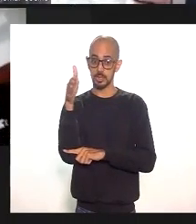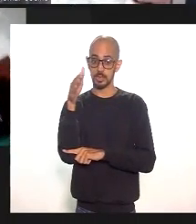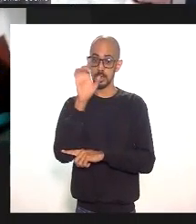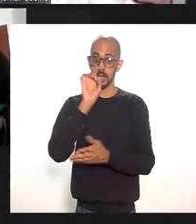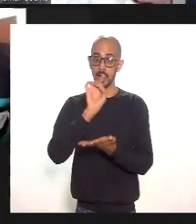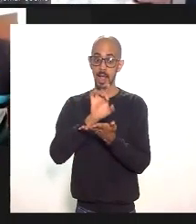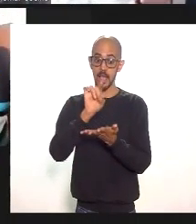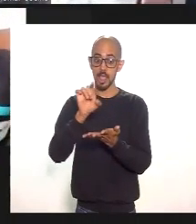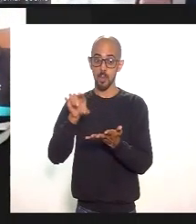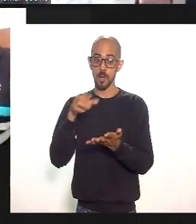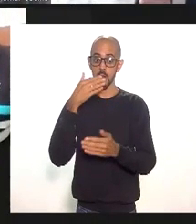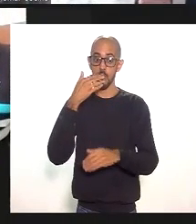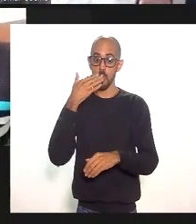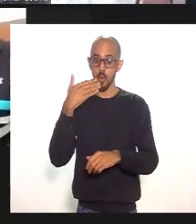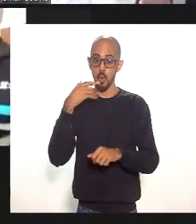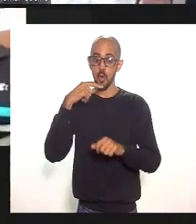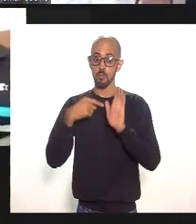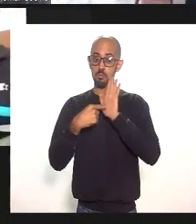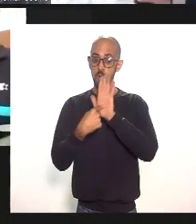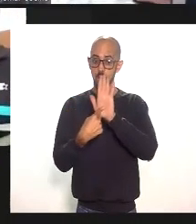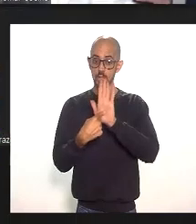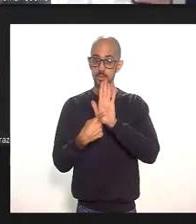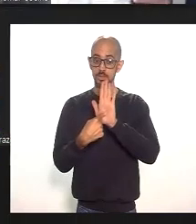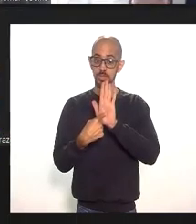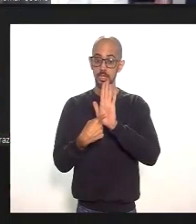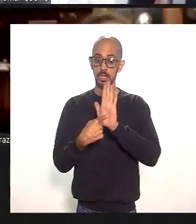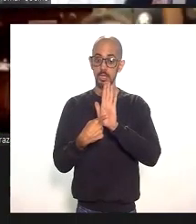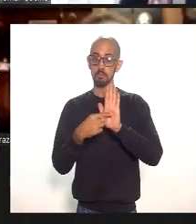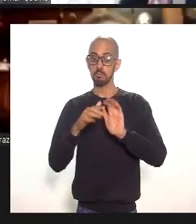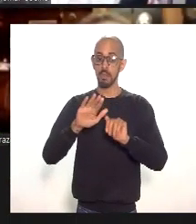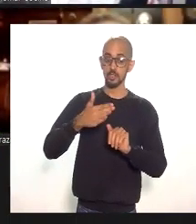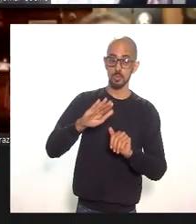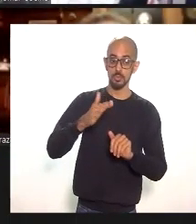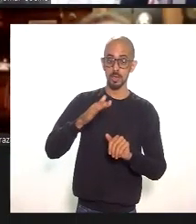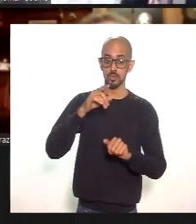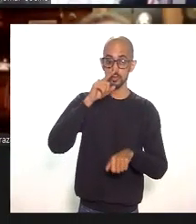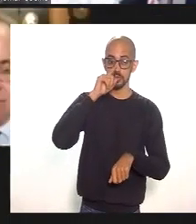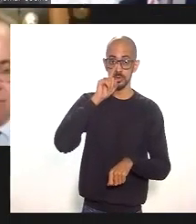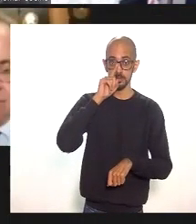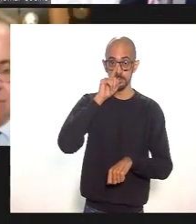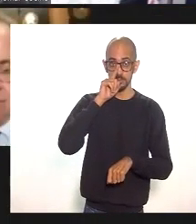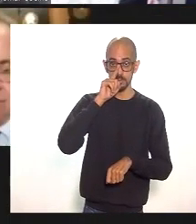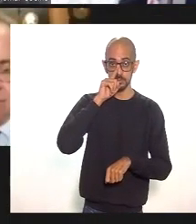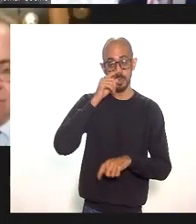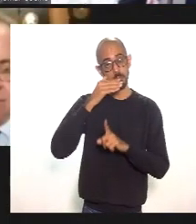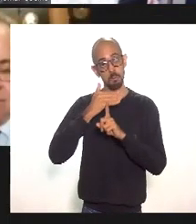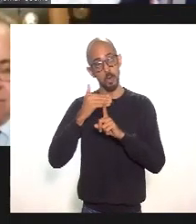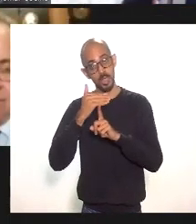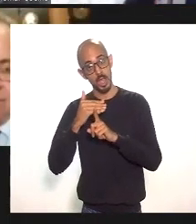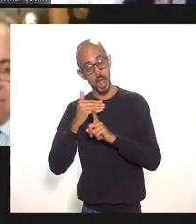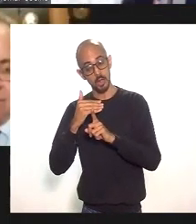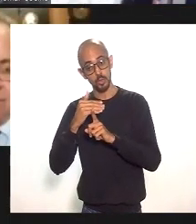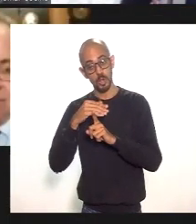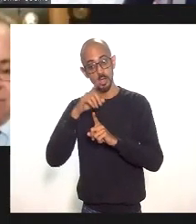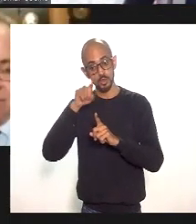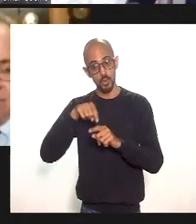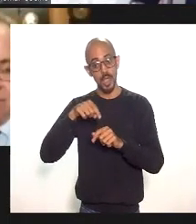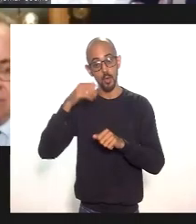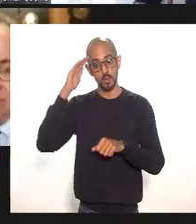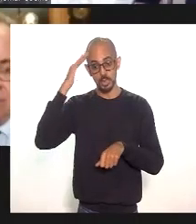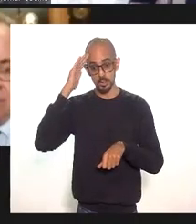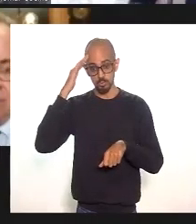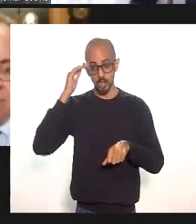bandeira indica um nível de risco mais ou menos grave, mais ou menos moderado. Pois bem, essa é a leitura, deputado